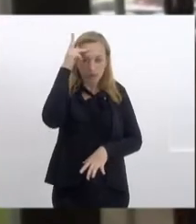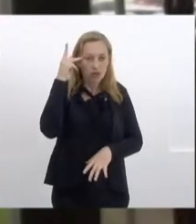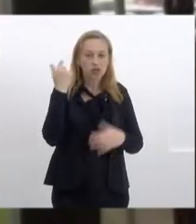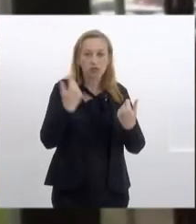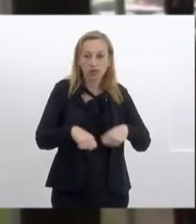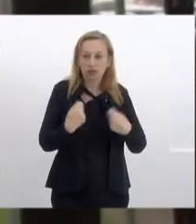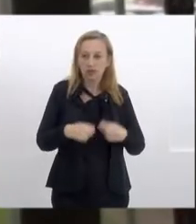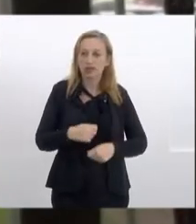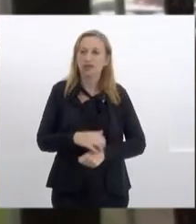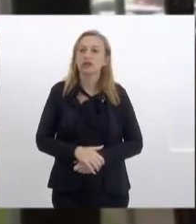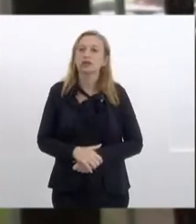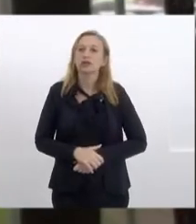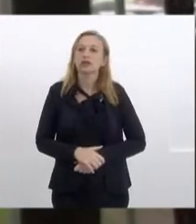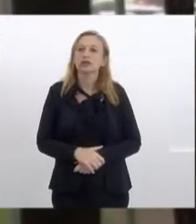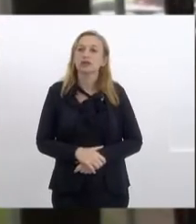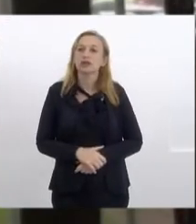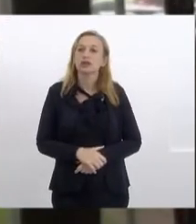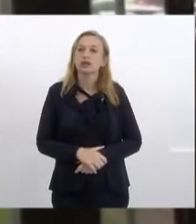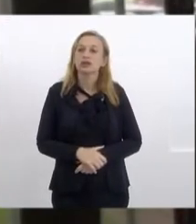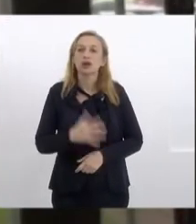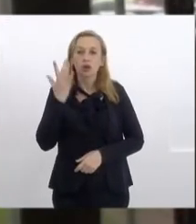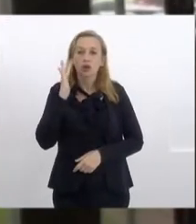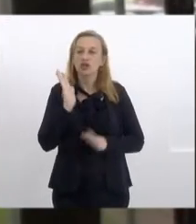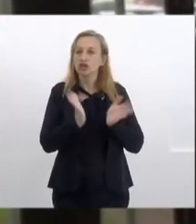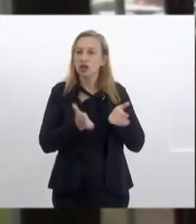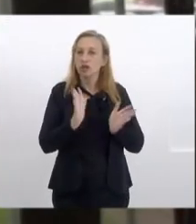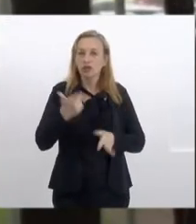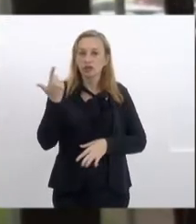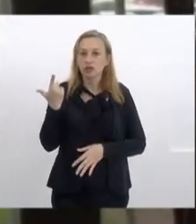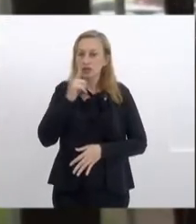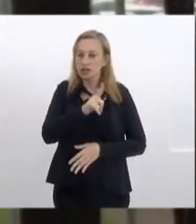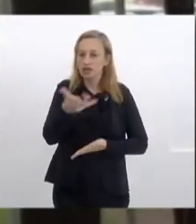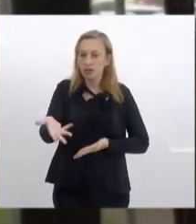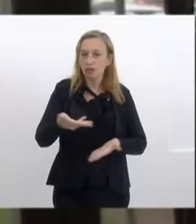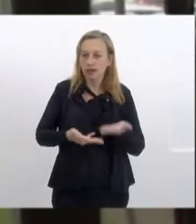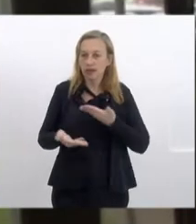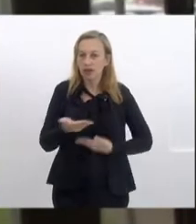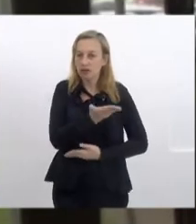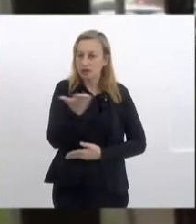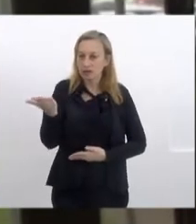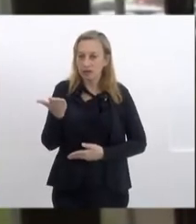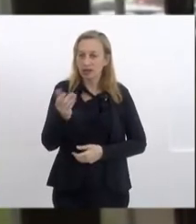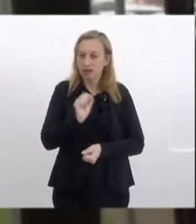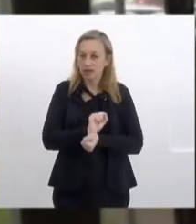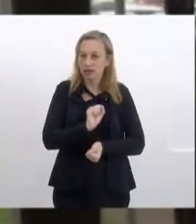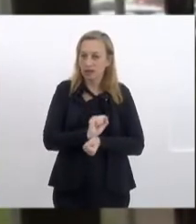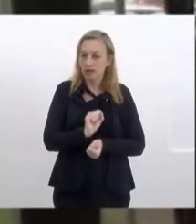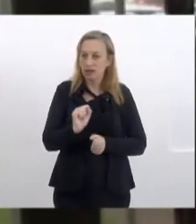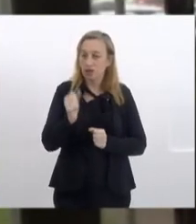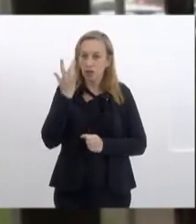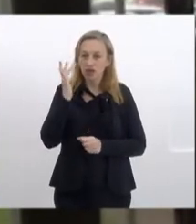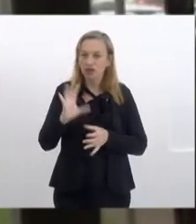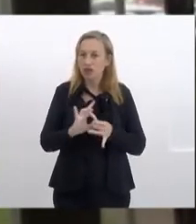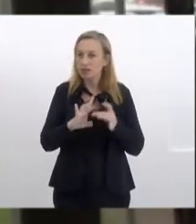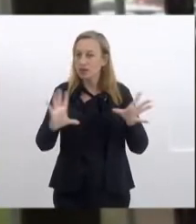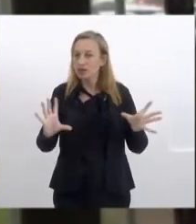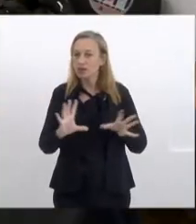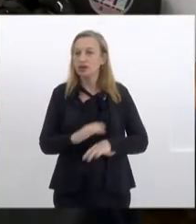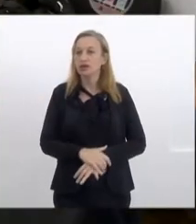precisam. Eu acho que agora eu vou conseguir compartilhar com vocês. Espera aí, agora liberou.